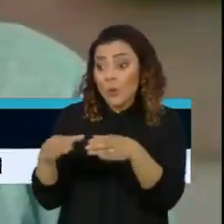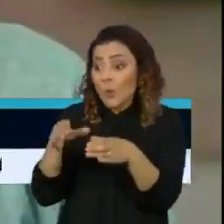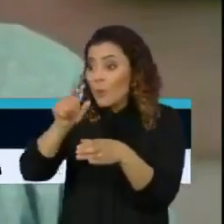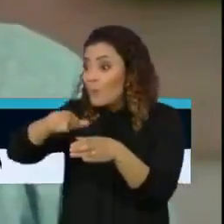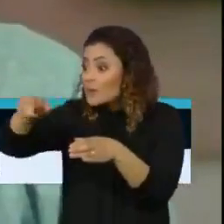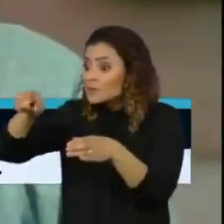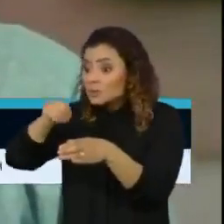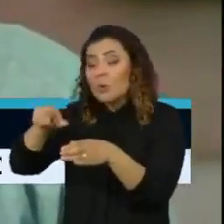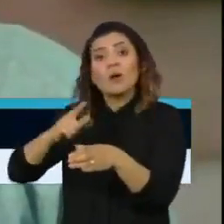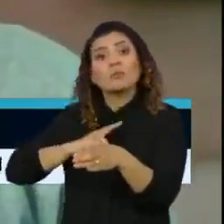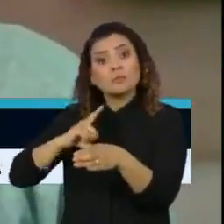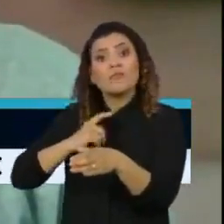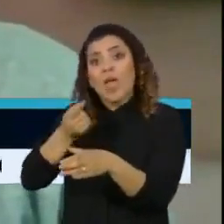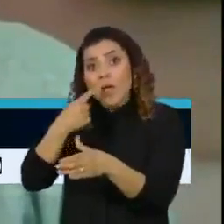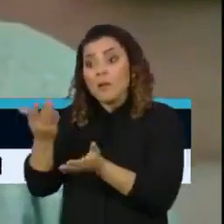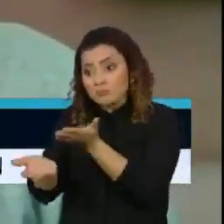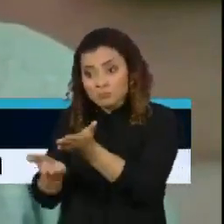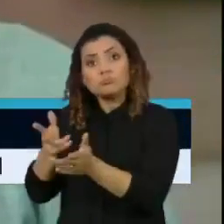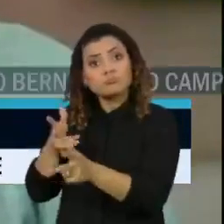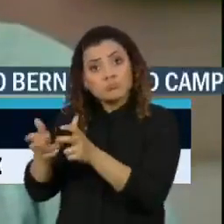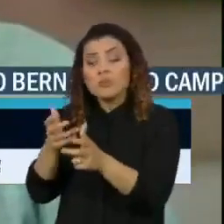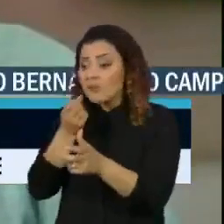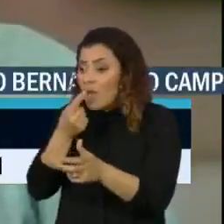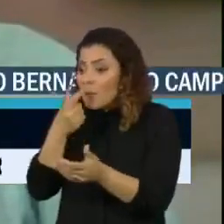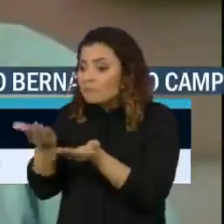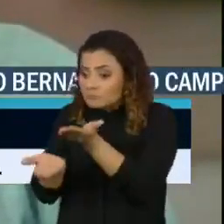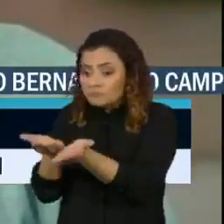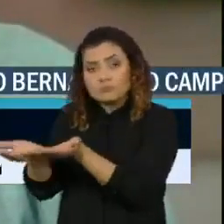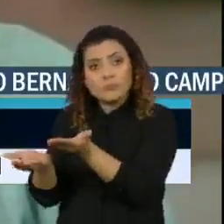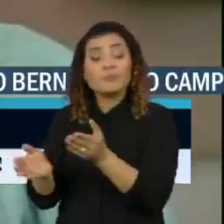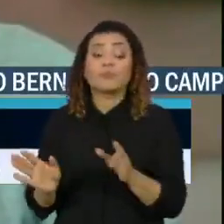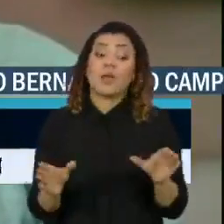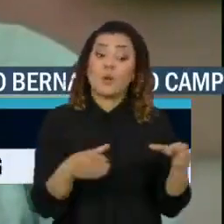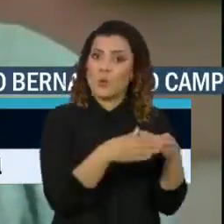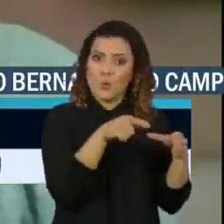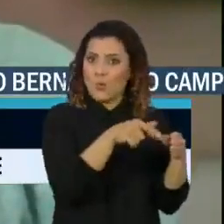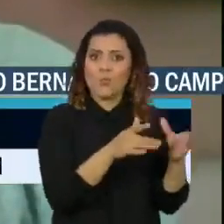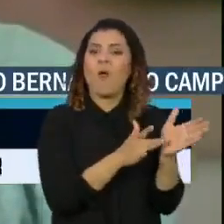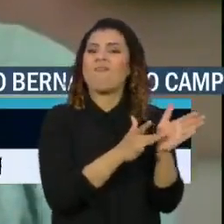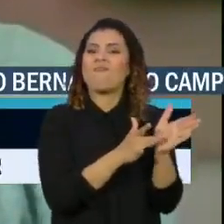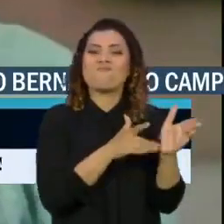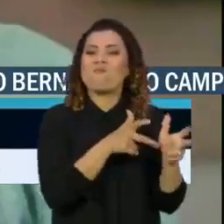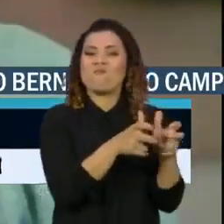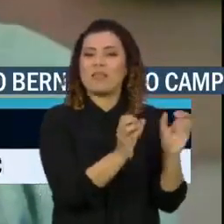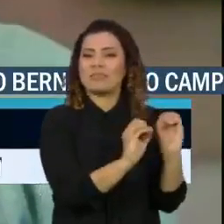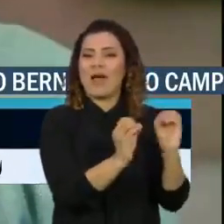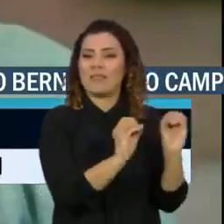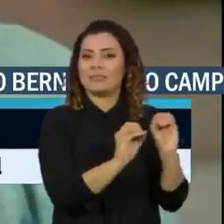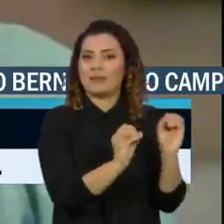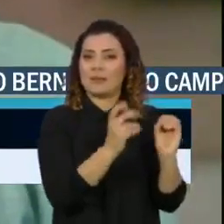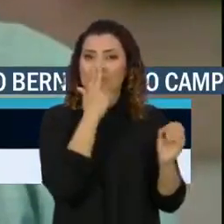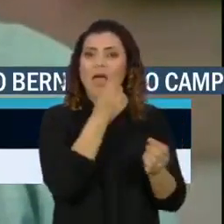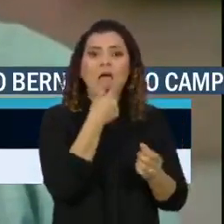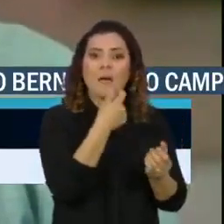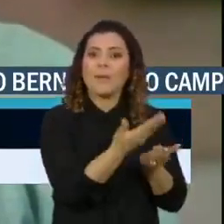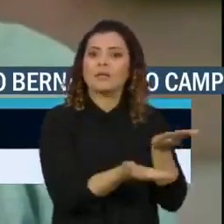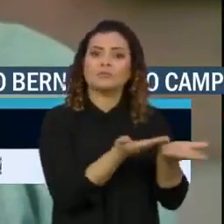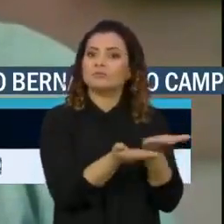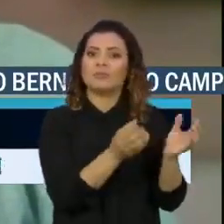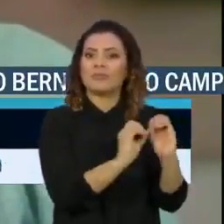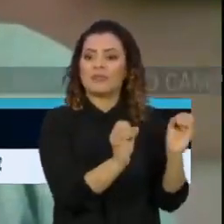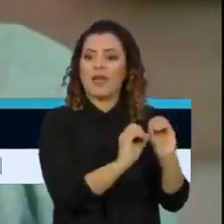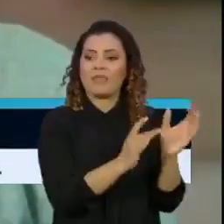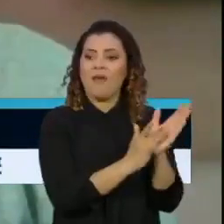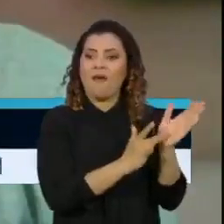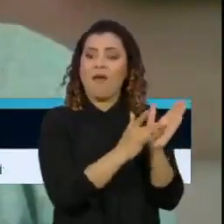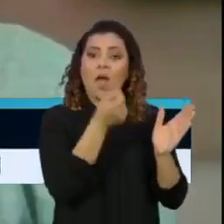de pacientes que recebeu o barrete nível comparado com aquele grupo de pacientes que recebeu o tratamento padrão e o